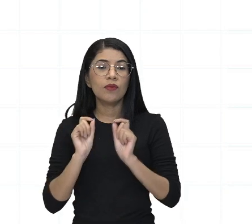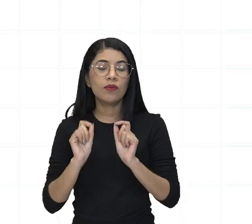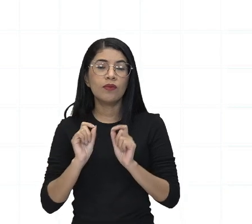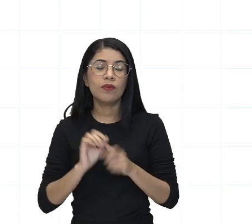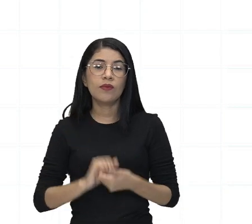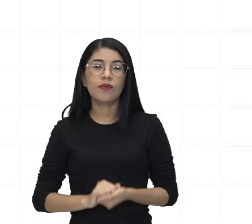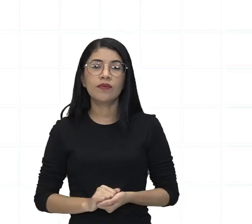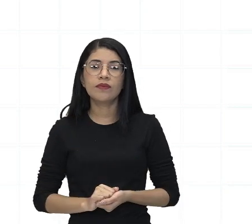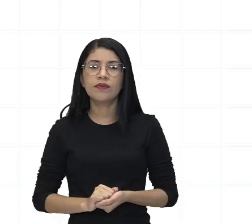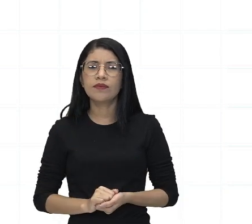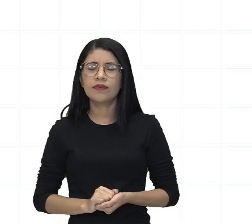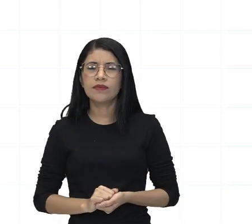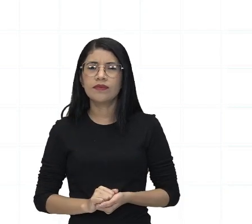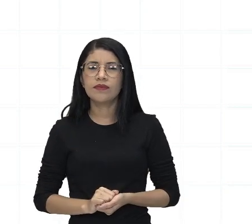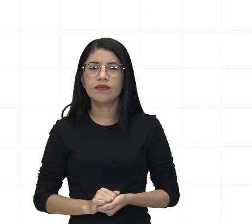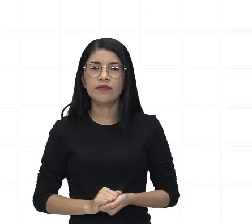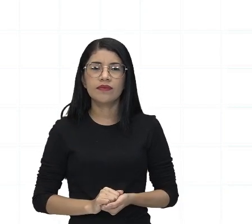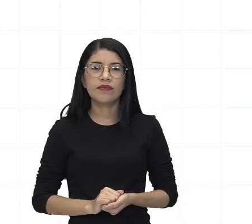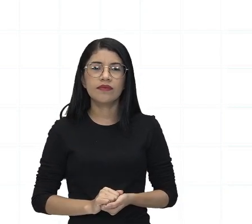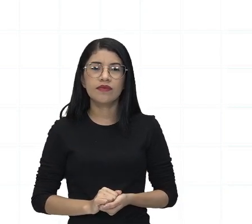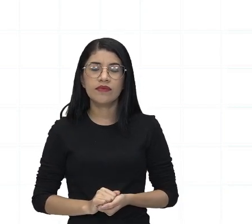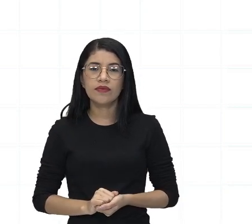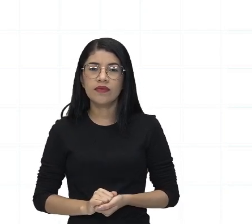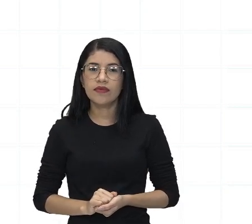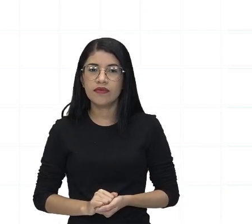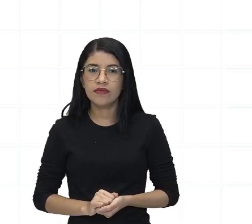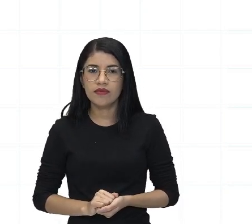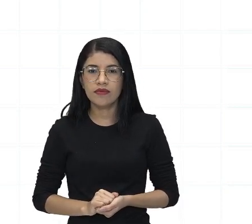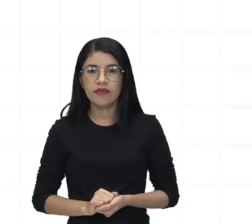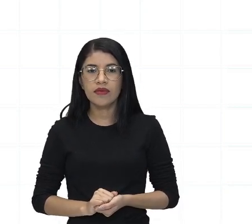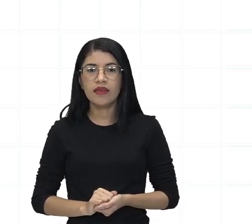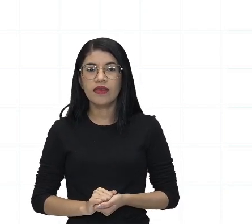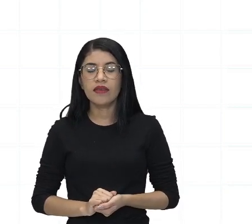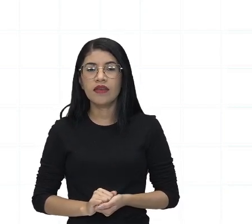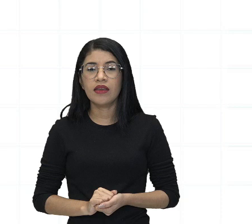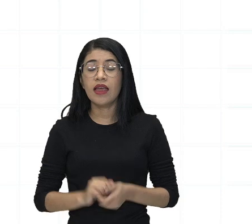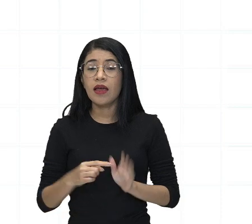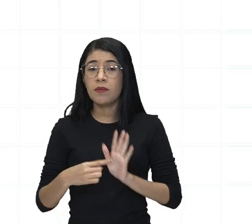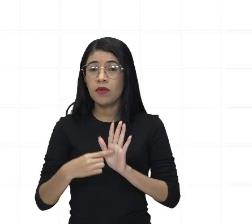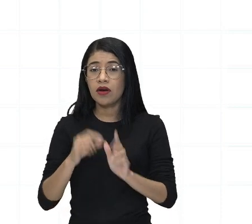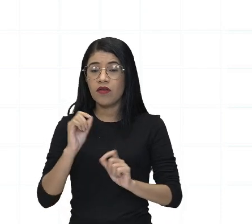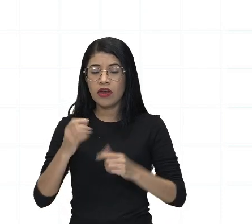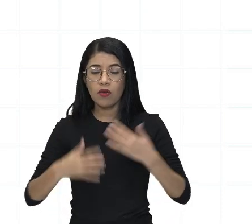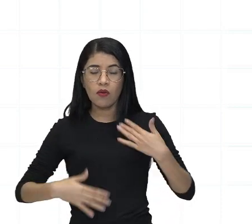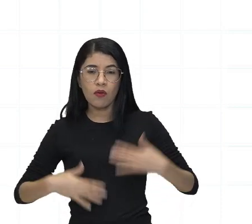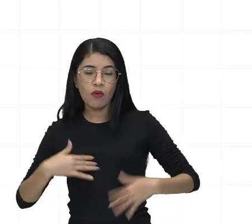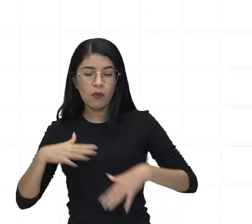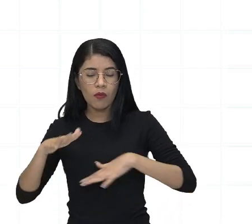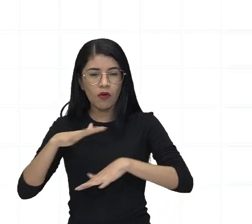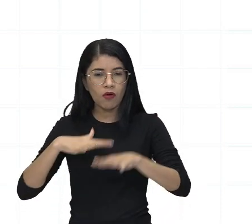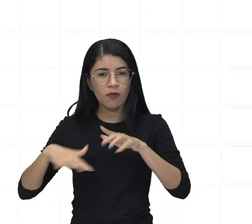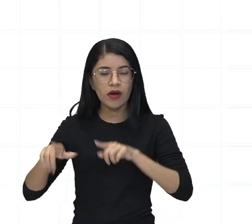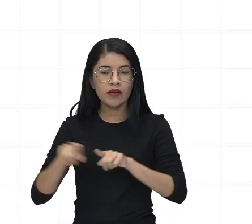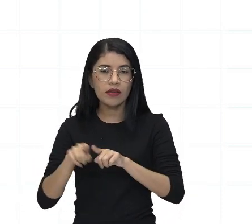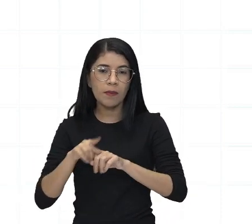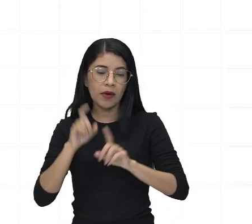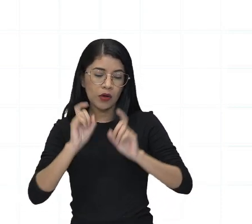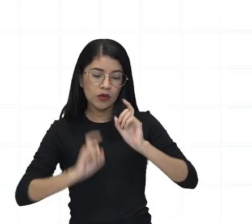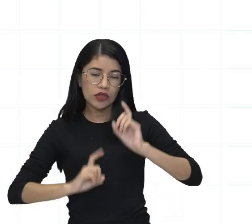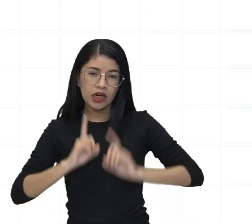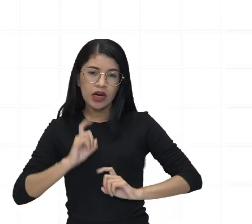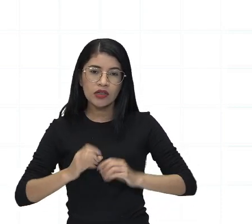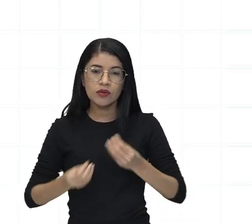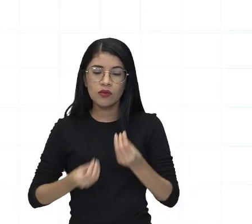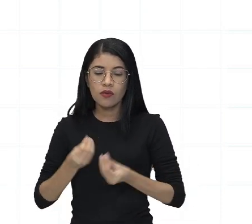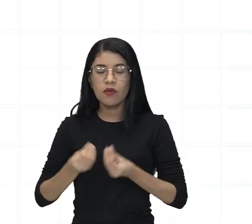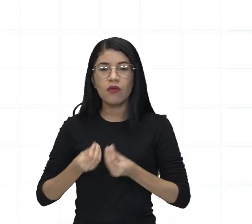impulso espontâneo, além de dar grande importância para o movimento corporal e gestual no momento da criação da